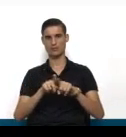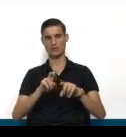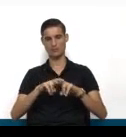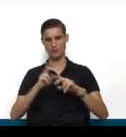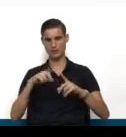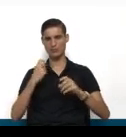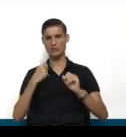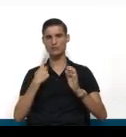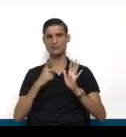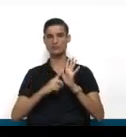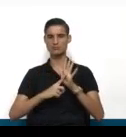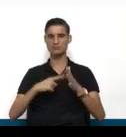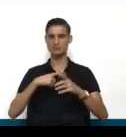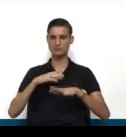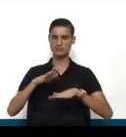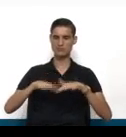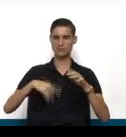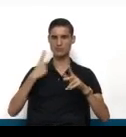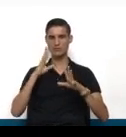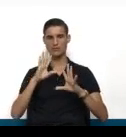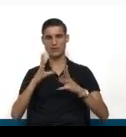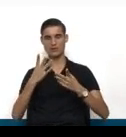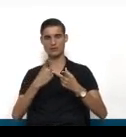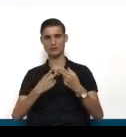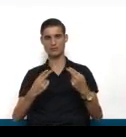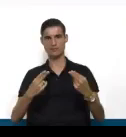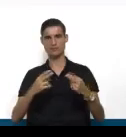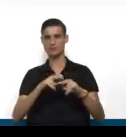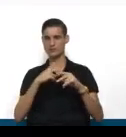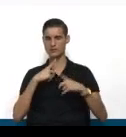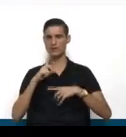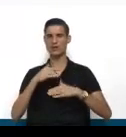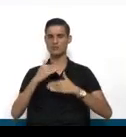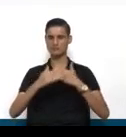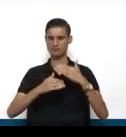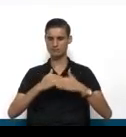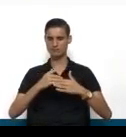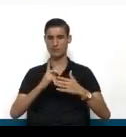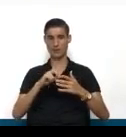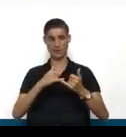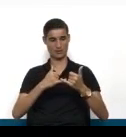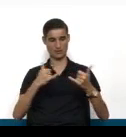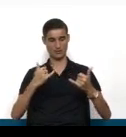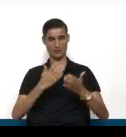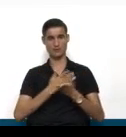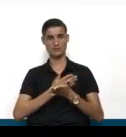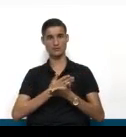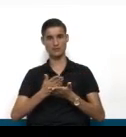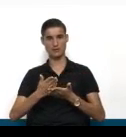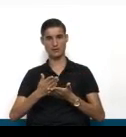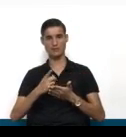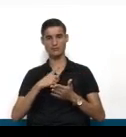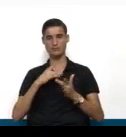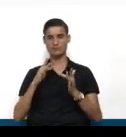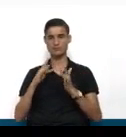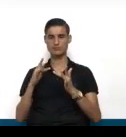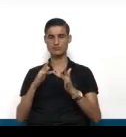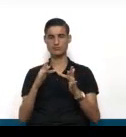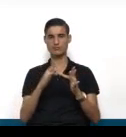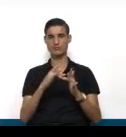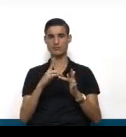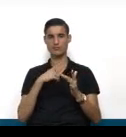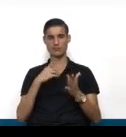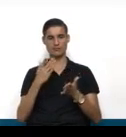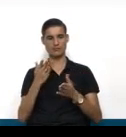que vai aparecer em algumas situações para nós resolvermos. Tá? Sempre vai estar trabalhando que a corda inicial, ela